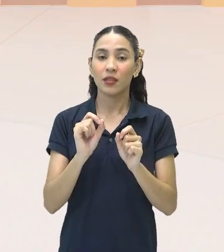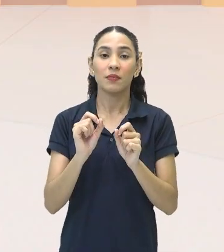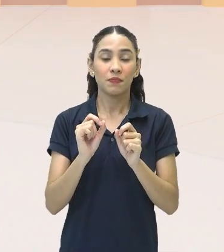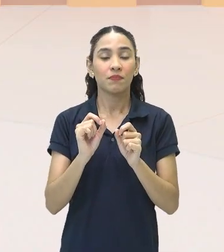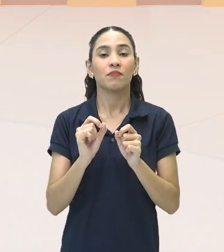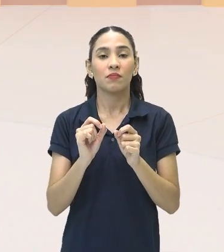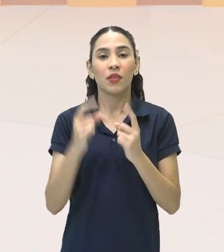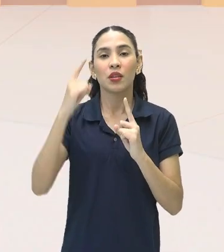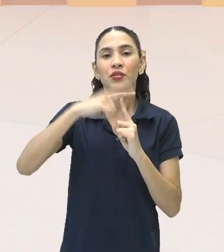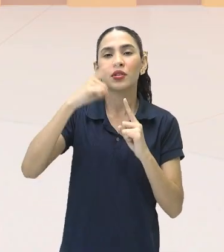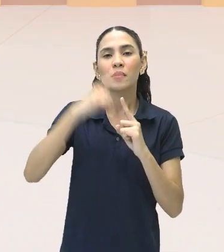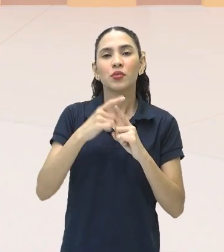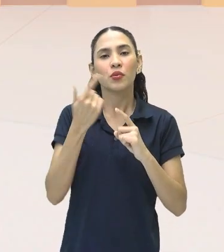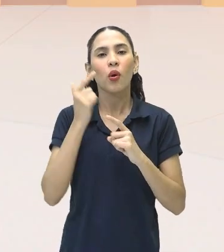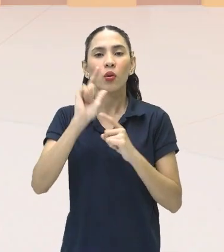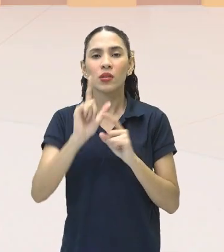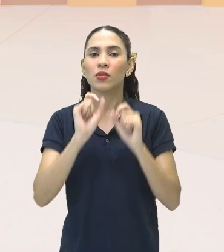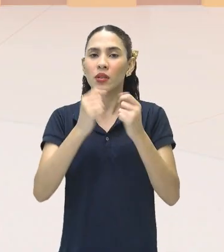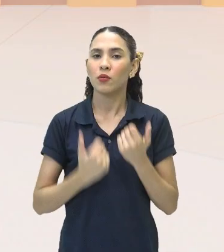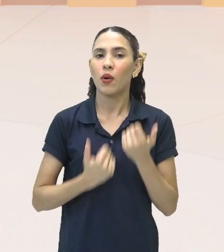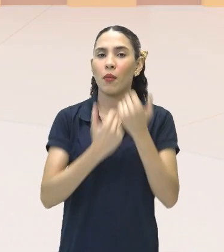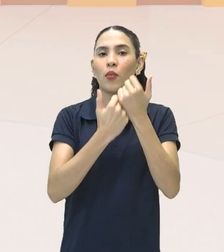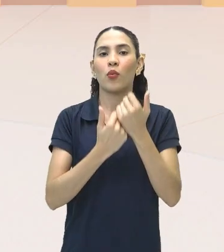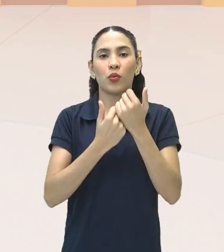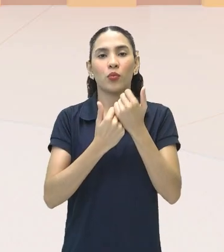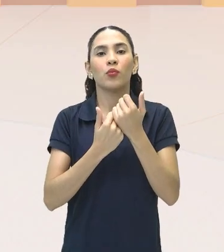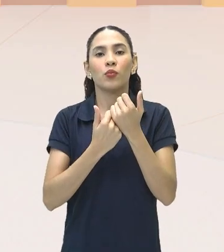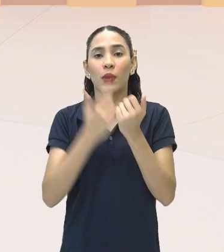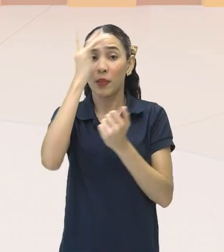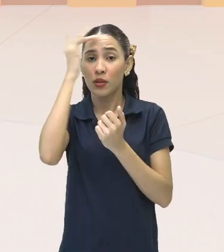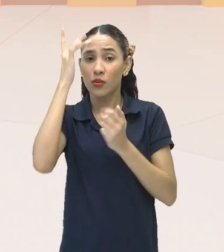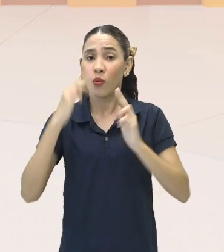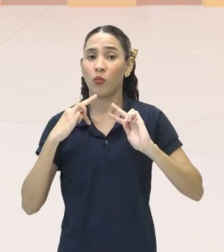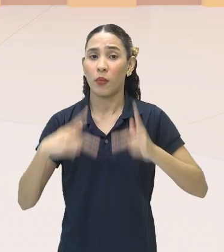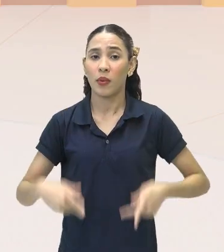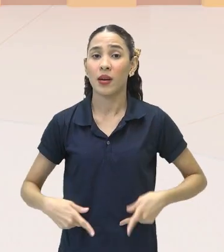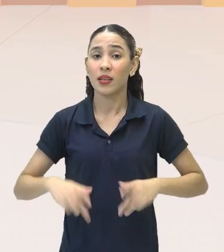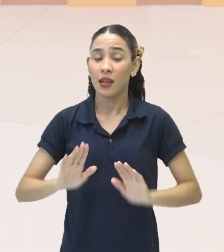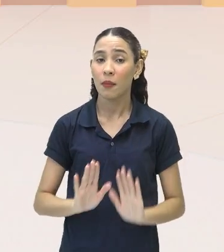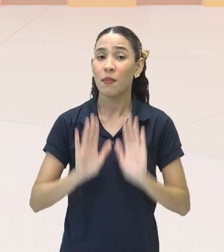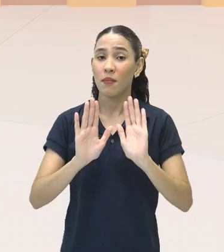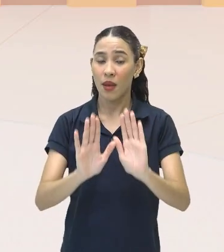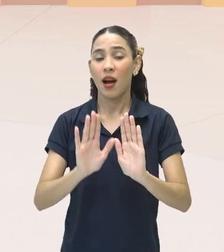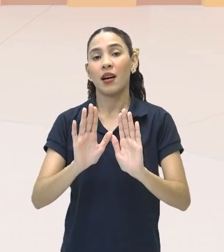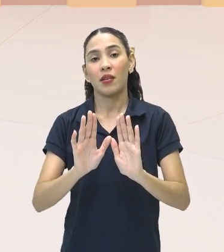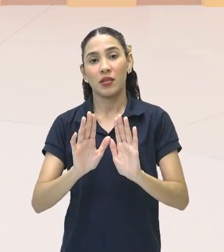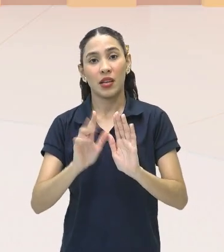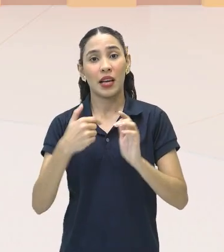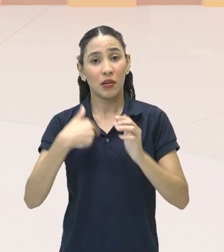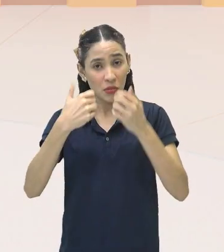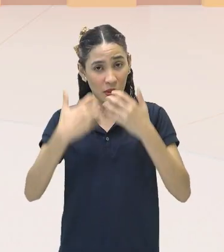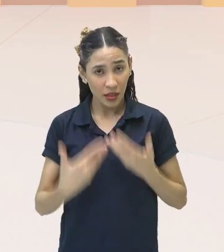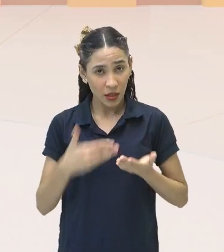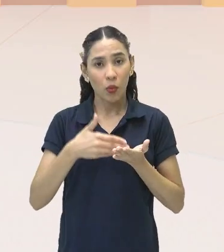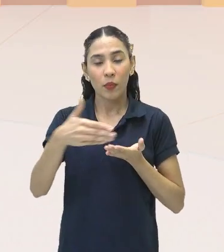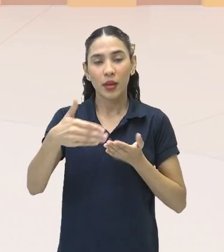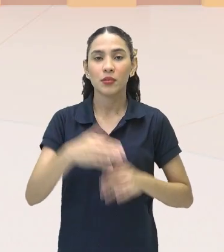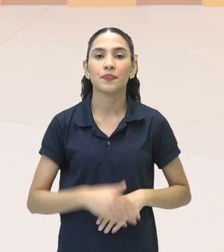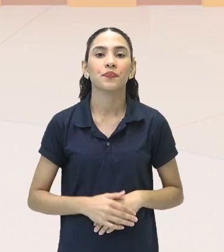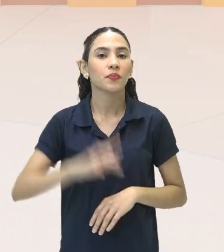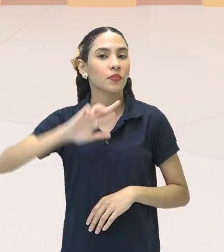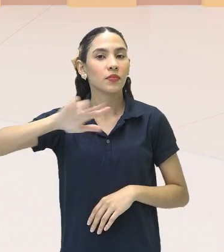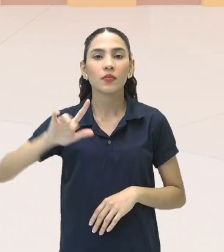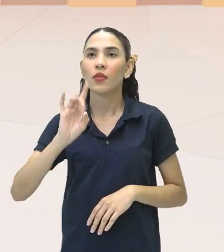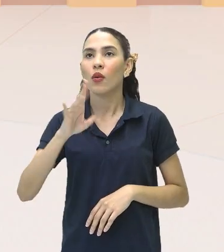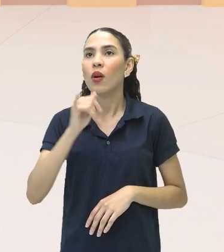de dignificar a pessoa humana, tá bom? Mas, nesse sentido, como eu já venho falando para vocês, não é